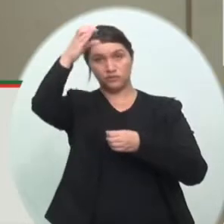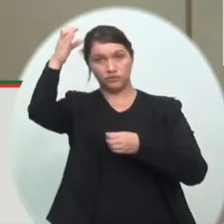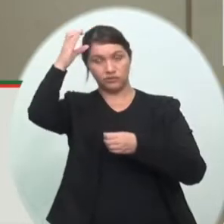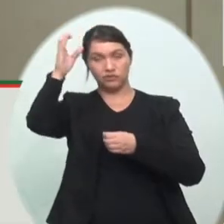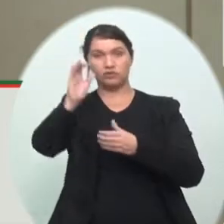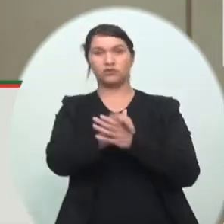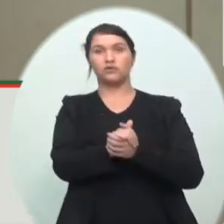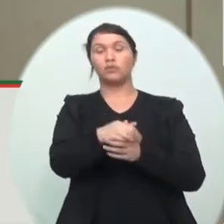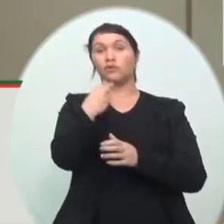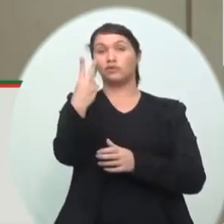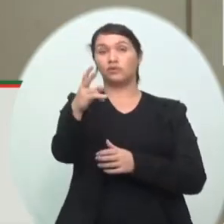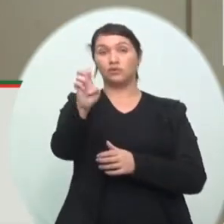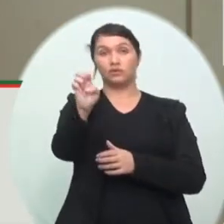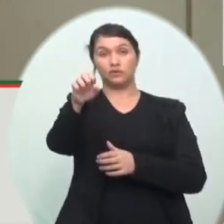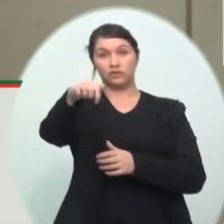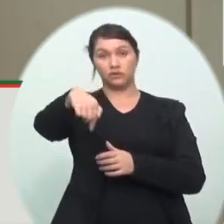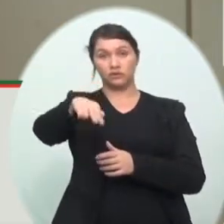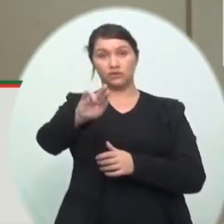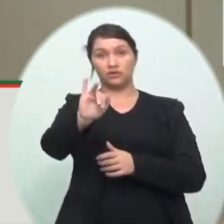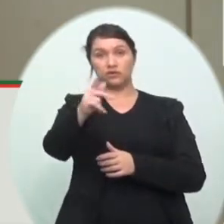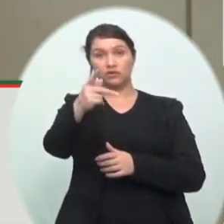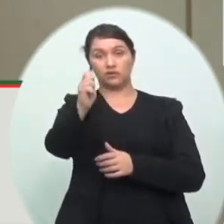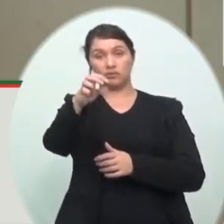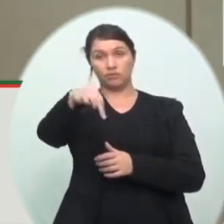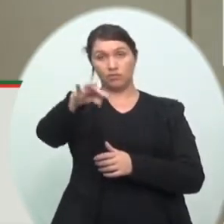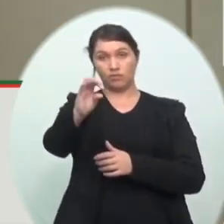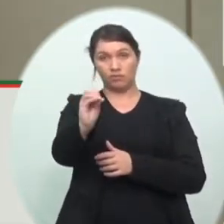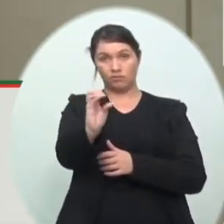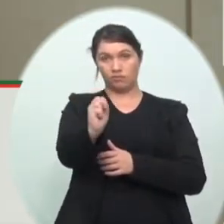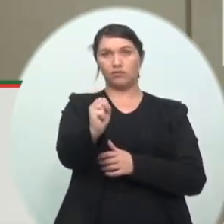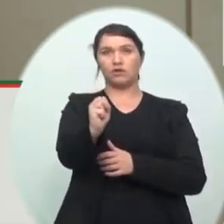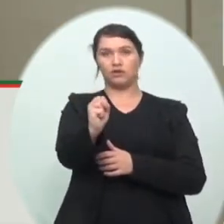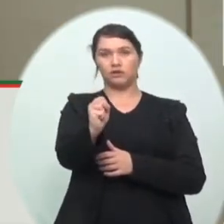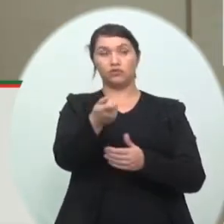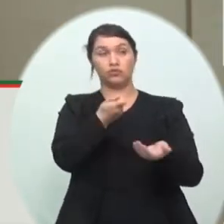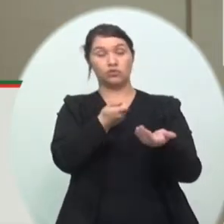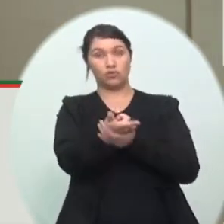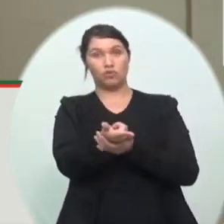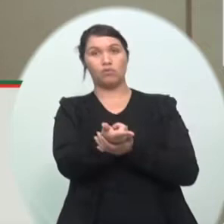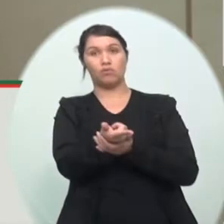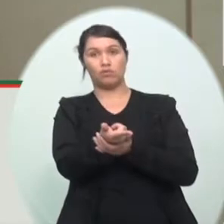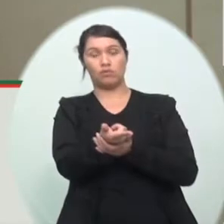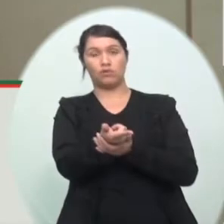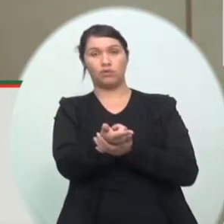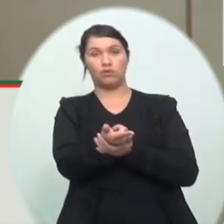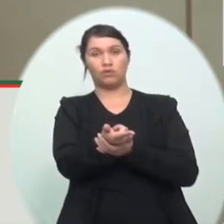dois equipamentos de ultrassom, mas nós temos ainda, gente,